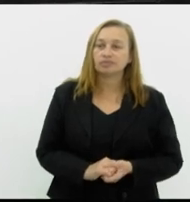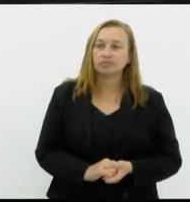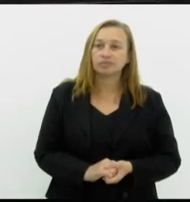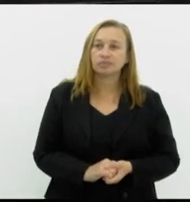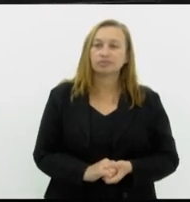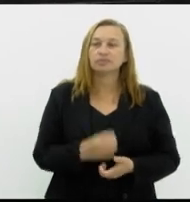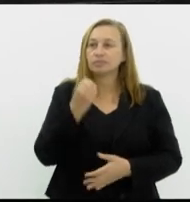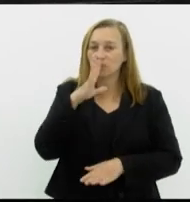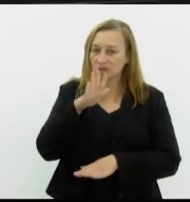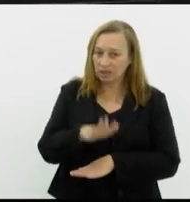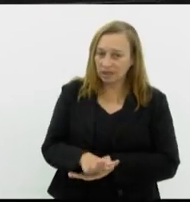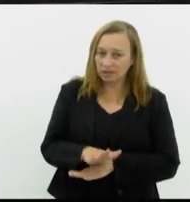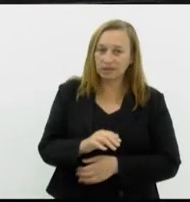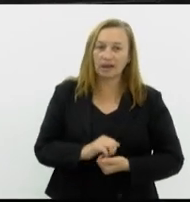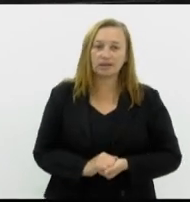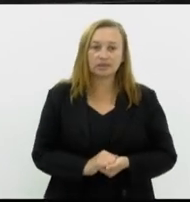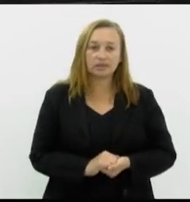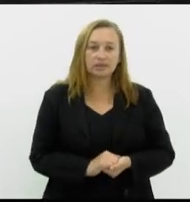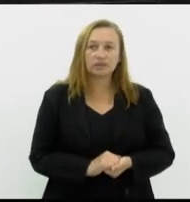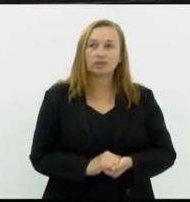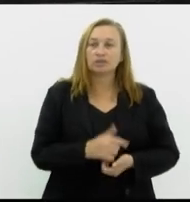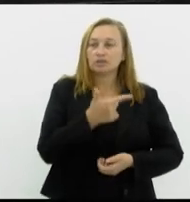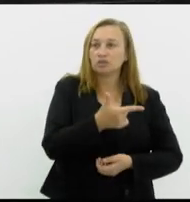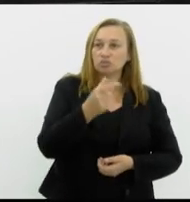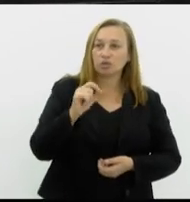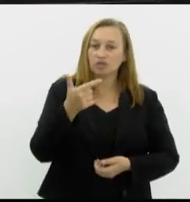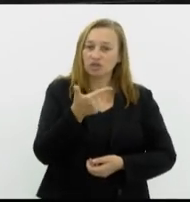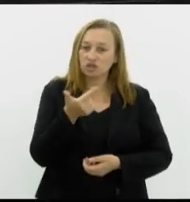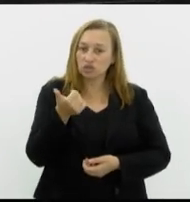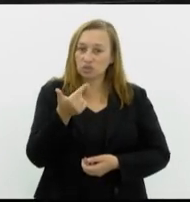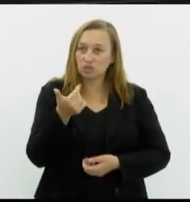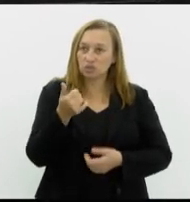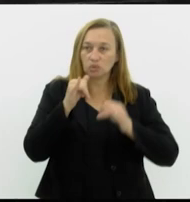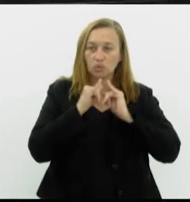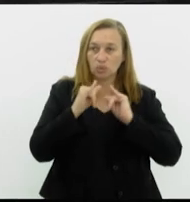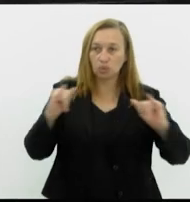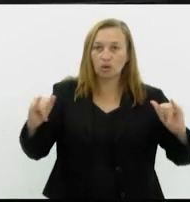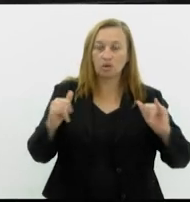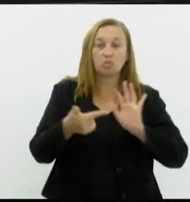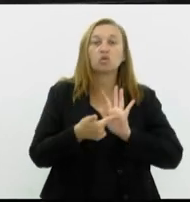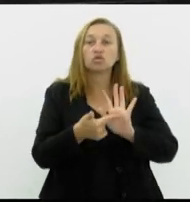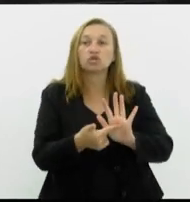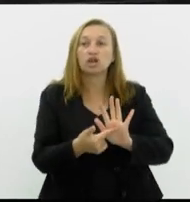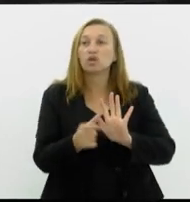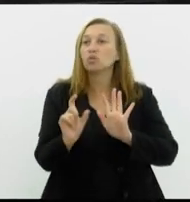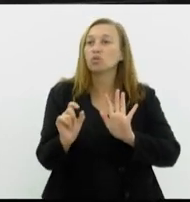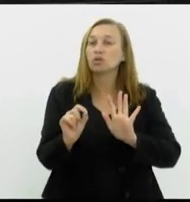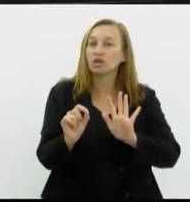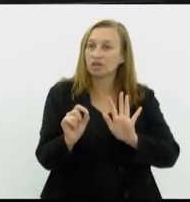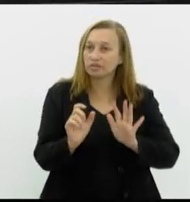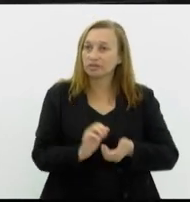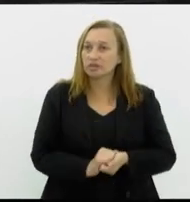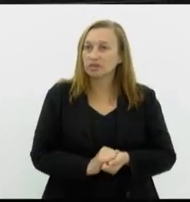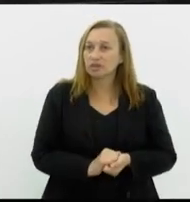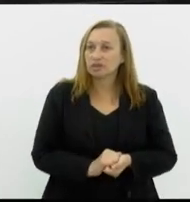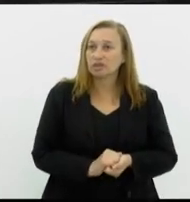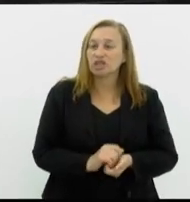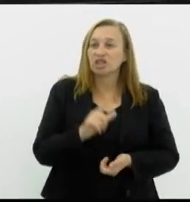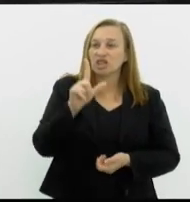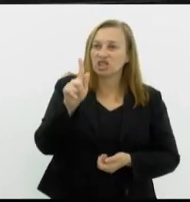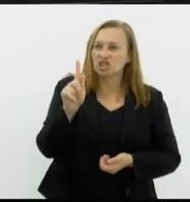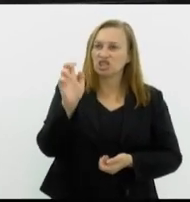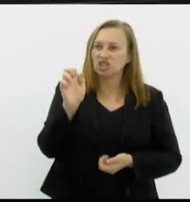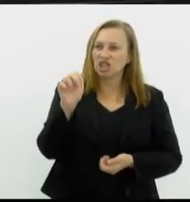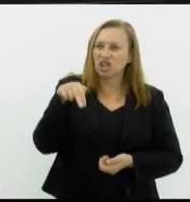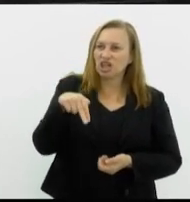boa tarde. Em 2022, os noticiários revelaram o revoltante caso de Genivaldo dos